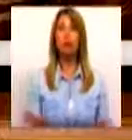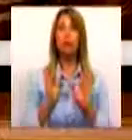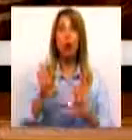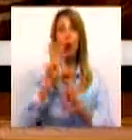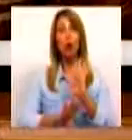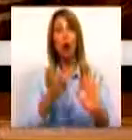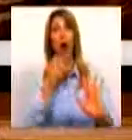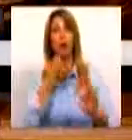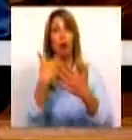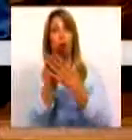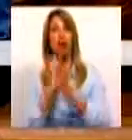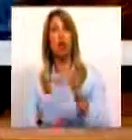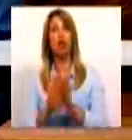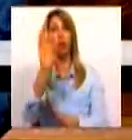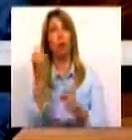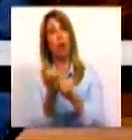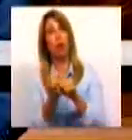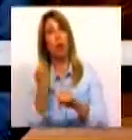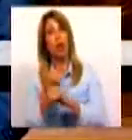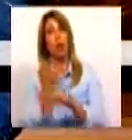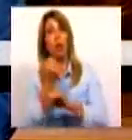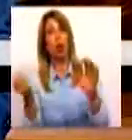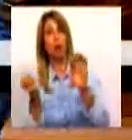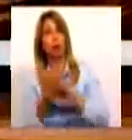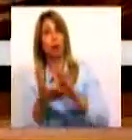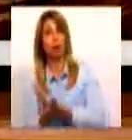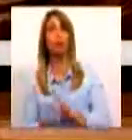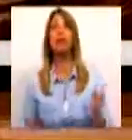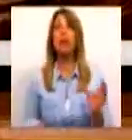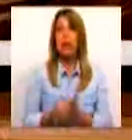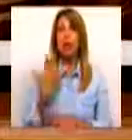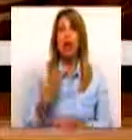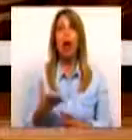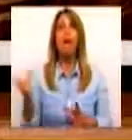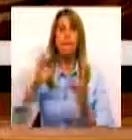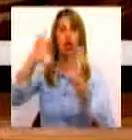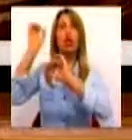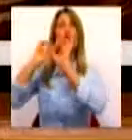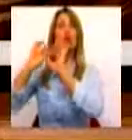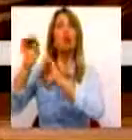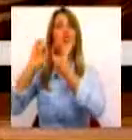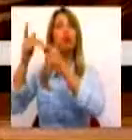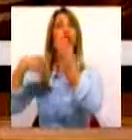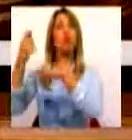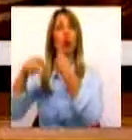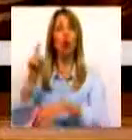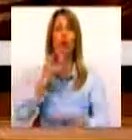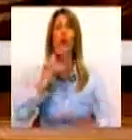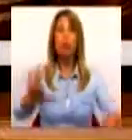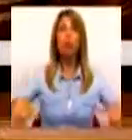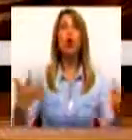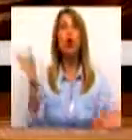para o crescimento e criação de emprego. Mais exportadores. O potencial de crescimento do número de